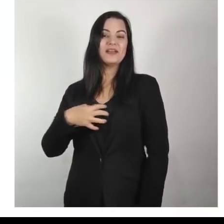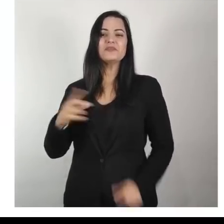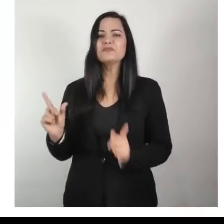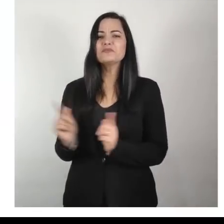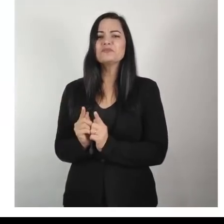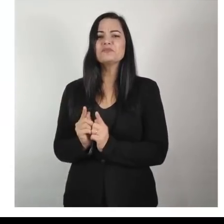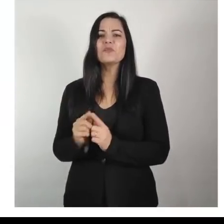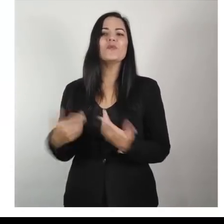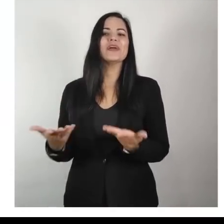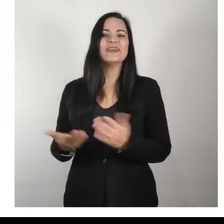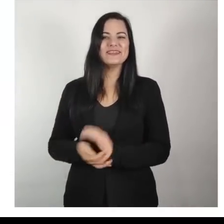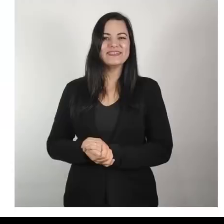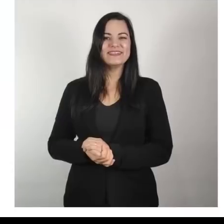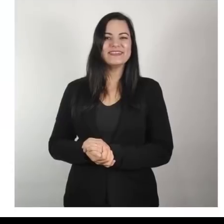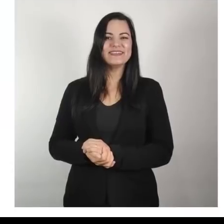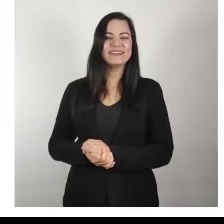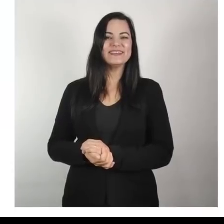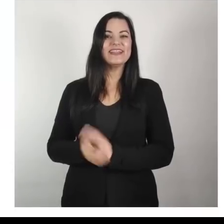da Bahia?